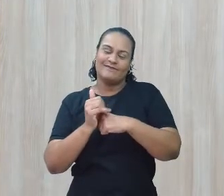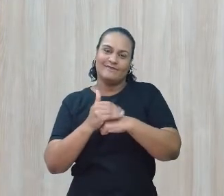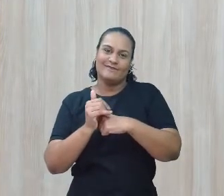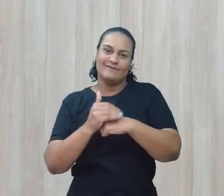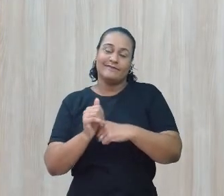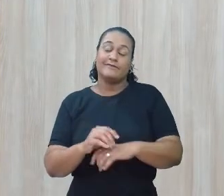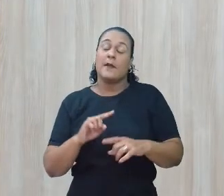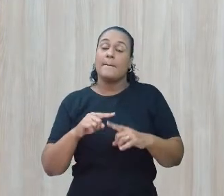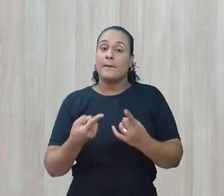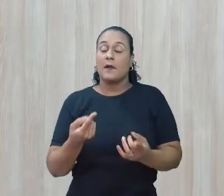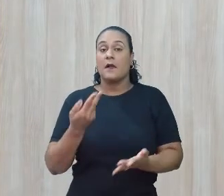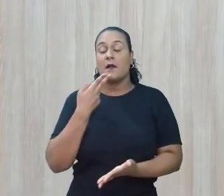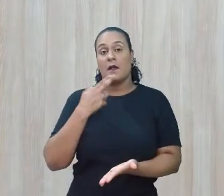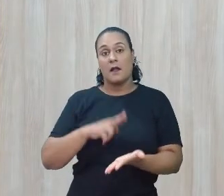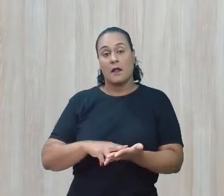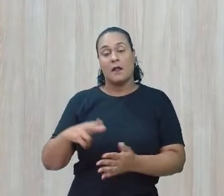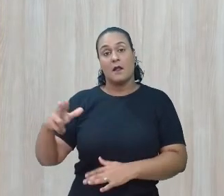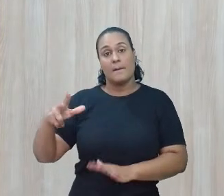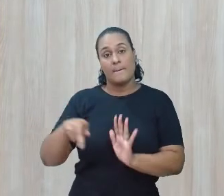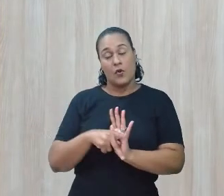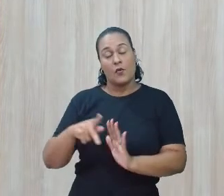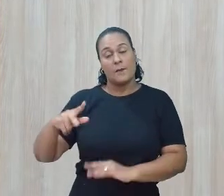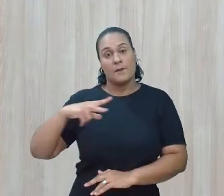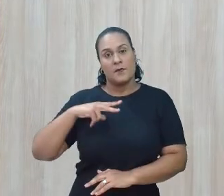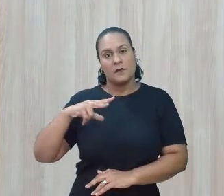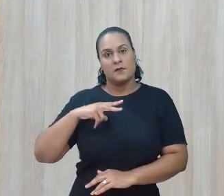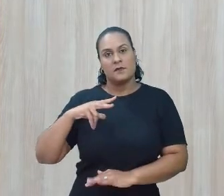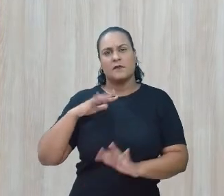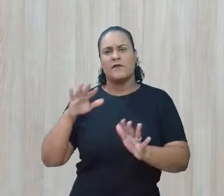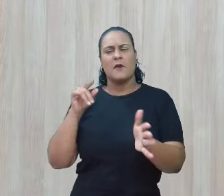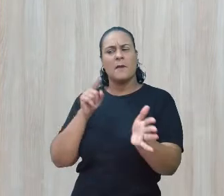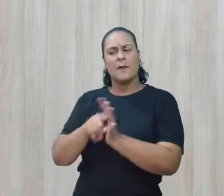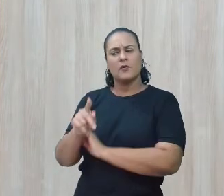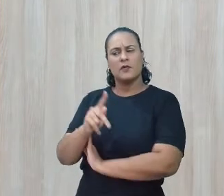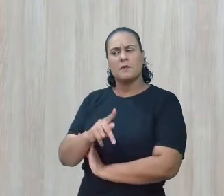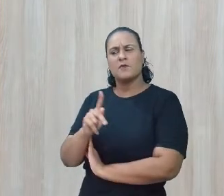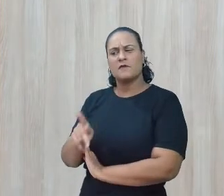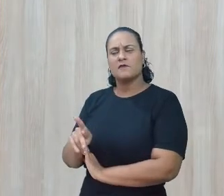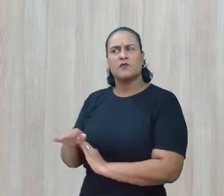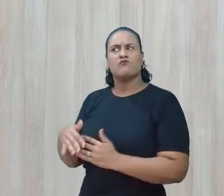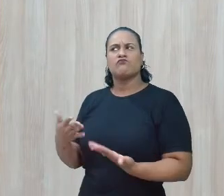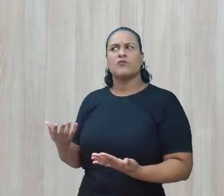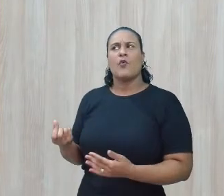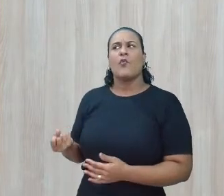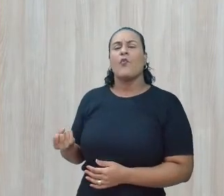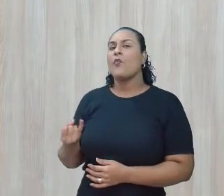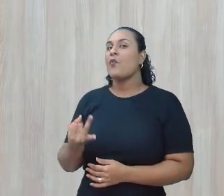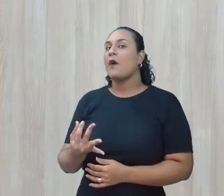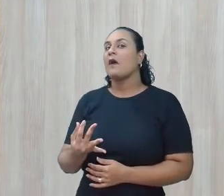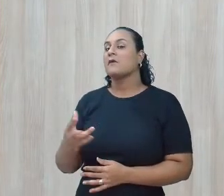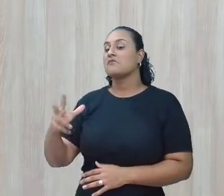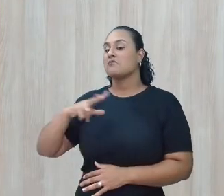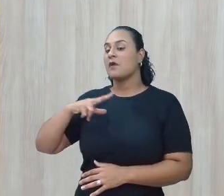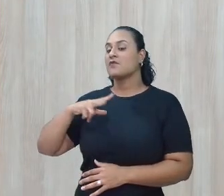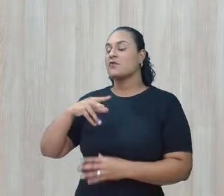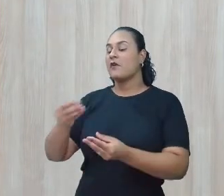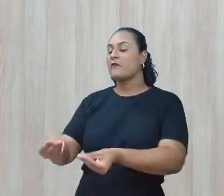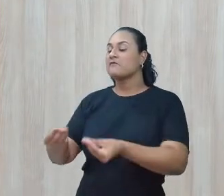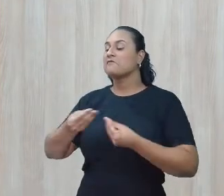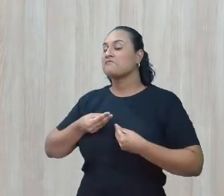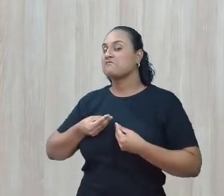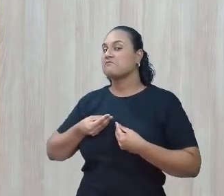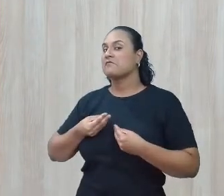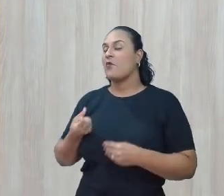as cartas pessoais. Vamos aqui perguntar à professora Adriana quantas cartas pessoais ela já recebeu na